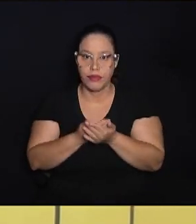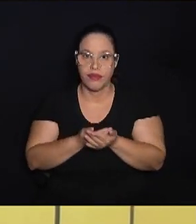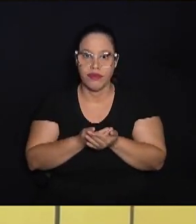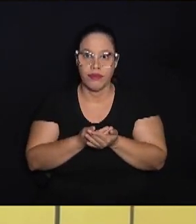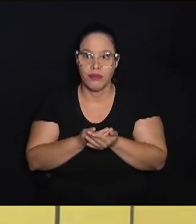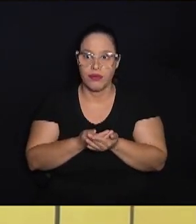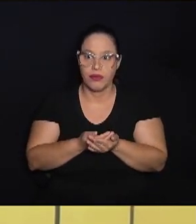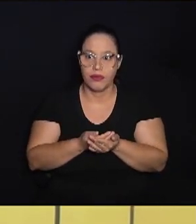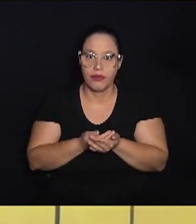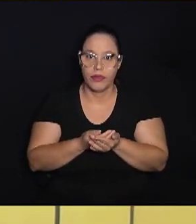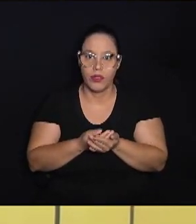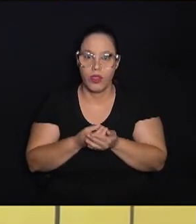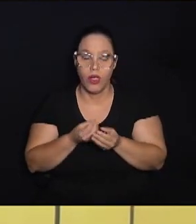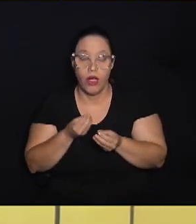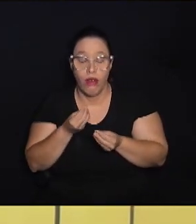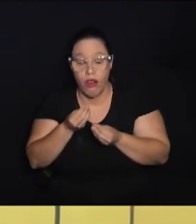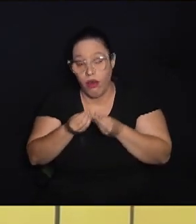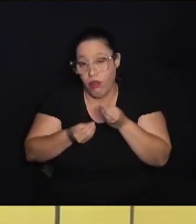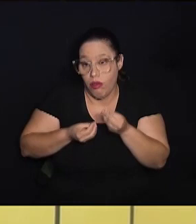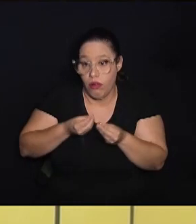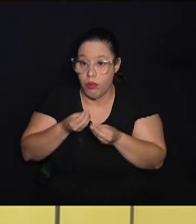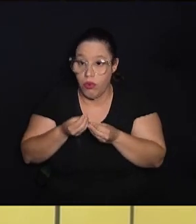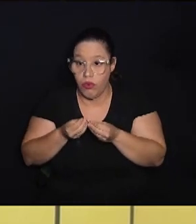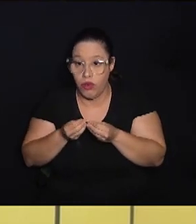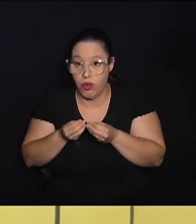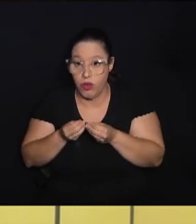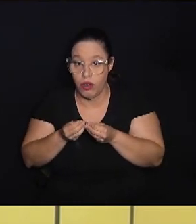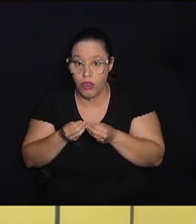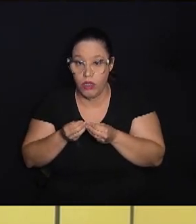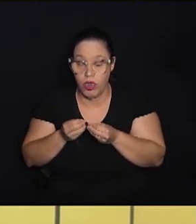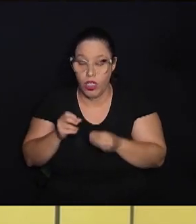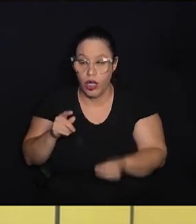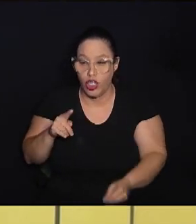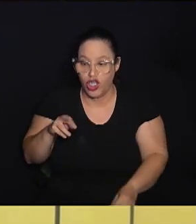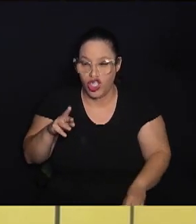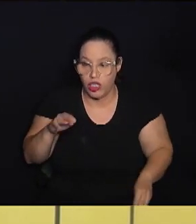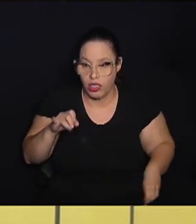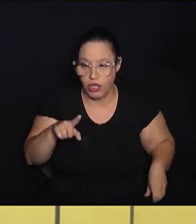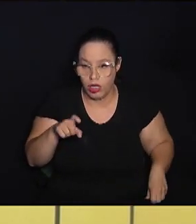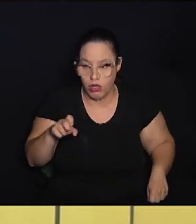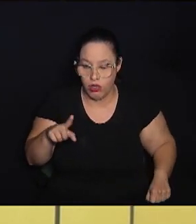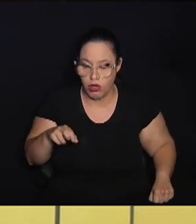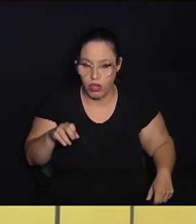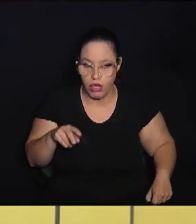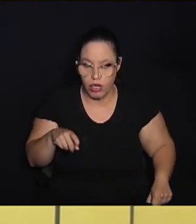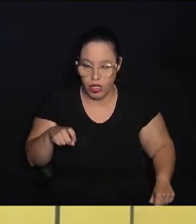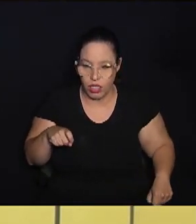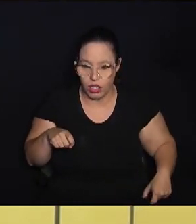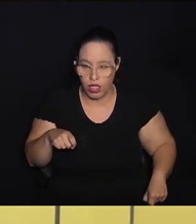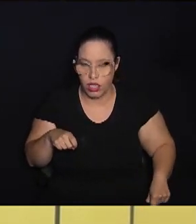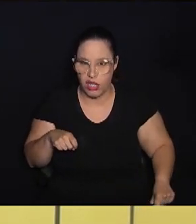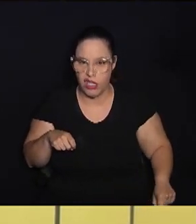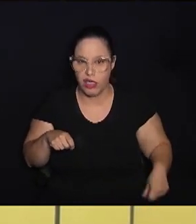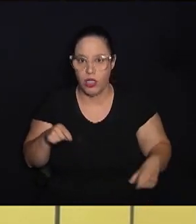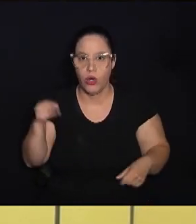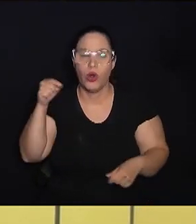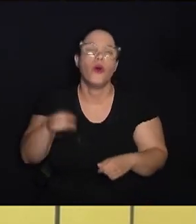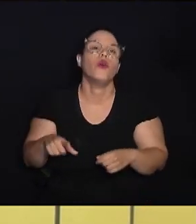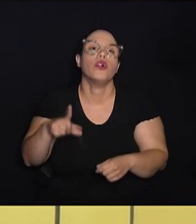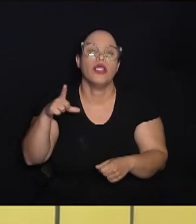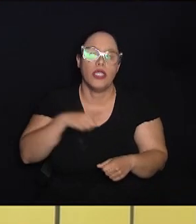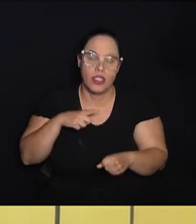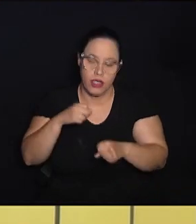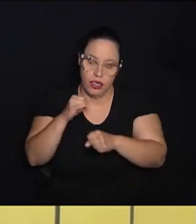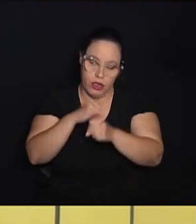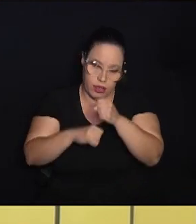gibi como você roda o gibi no mimó grafo Ou passa no xerox ou o que quer que seja porque e eh hoje tem internet efetivamente você pode